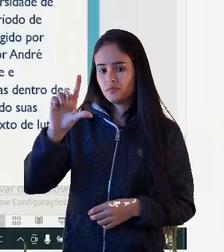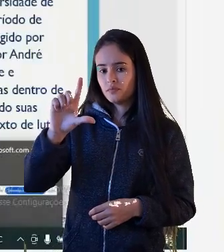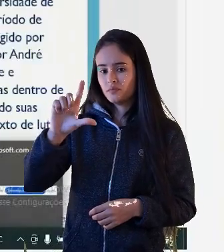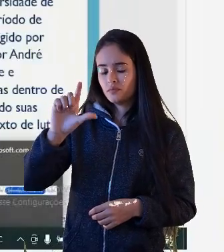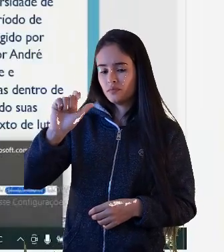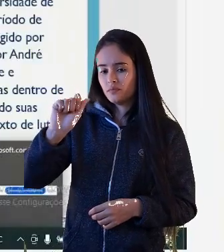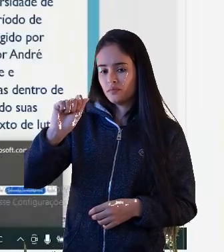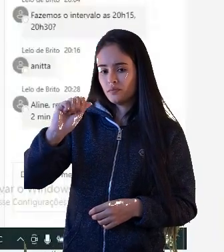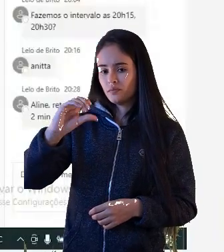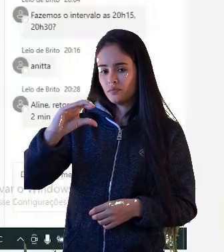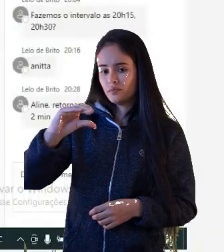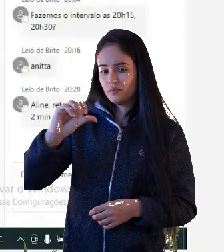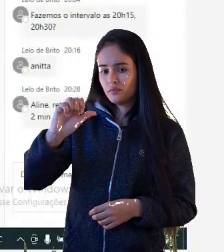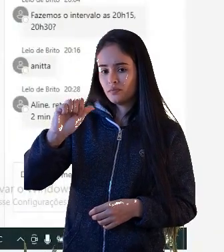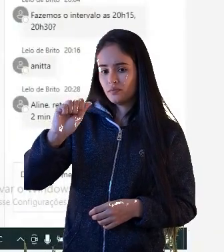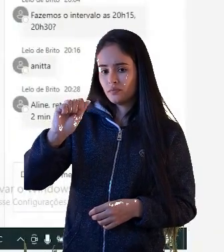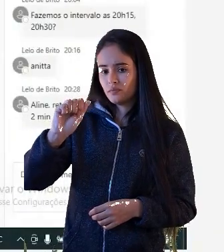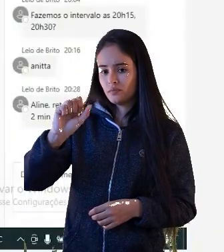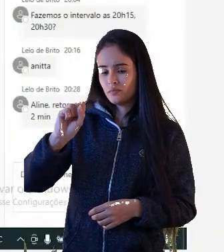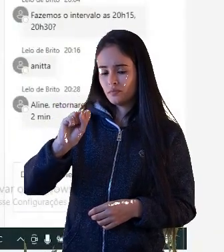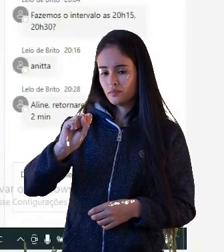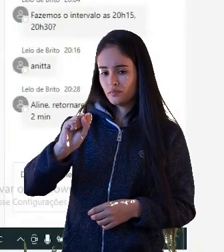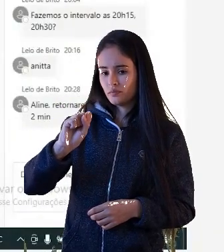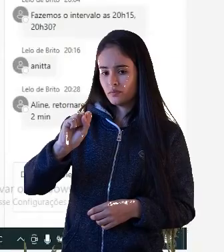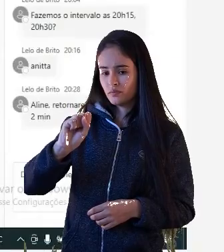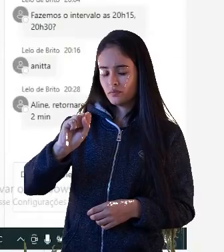interromper, voltar aqui